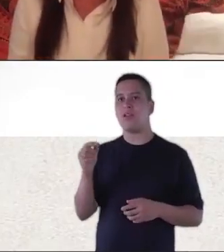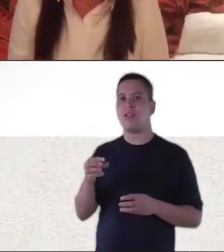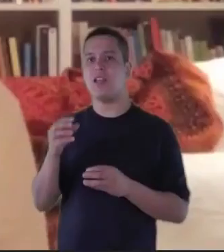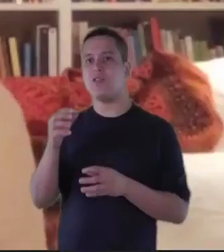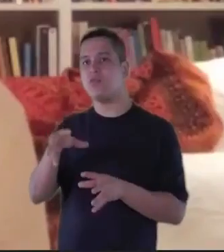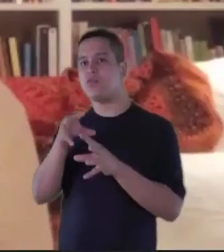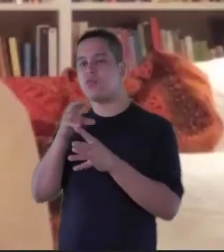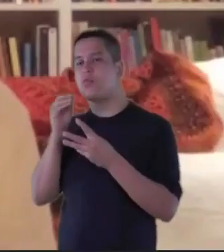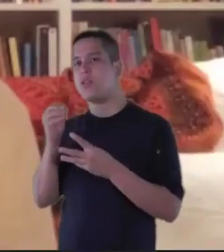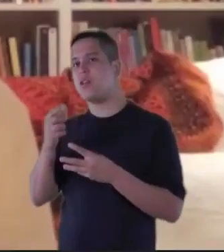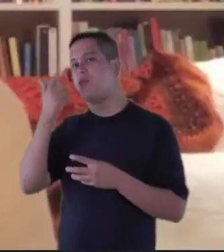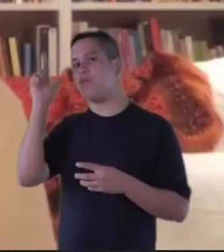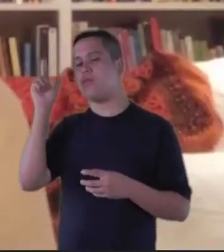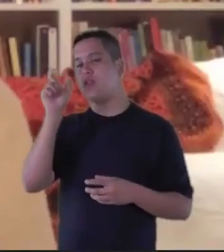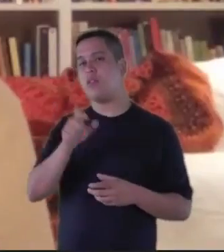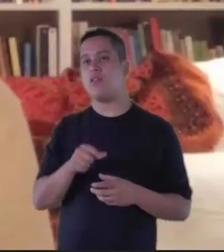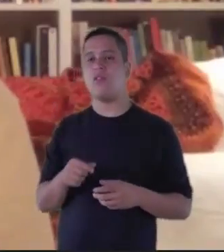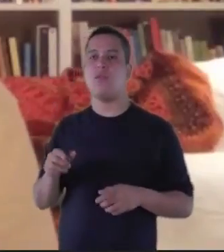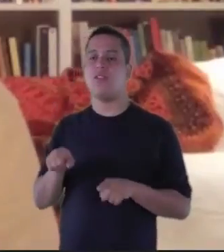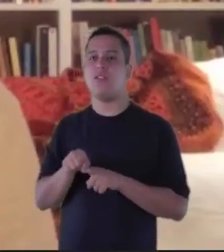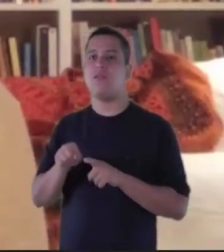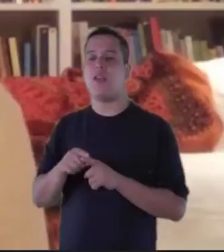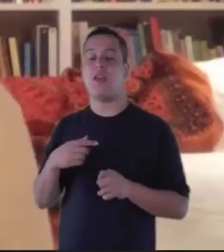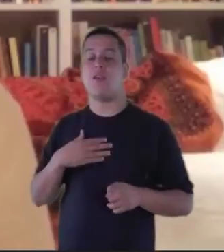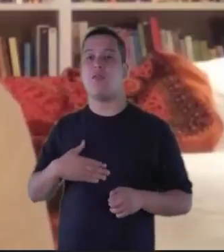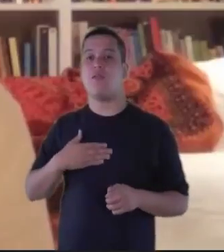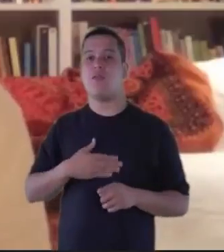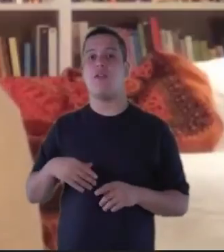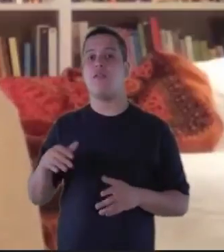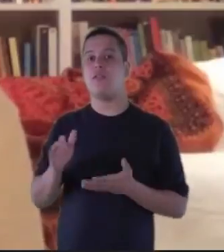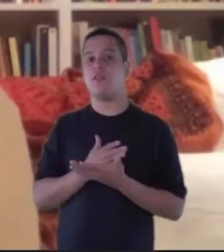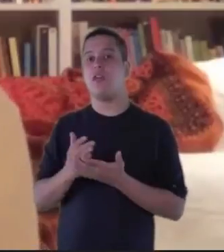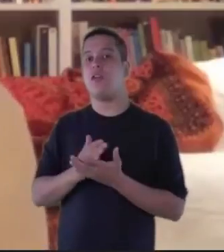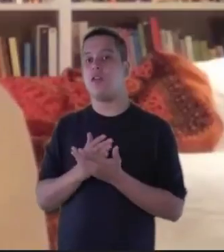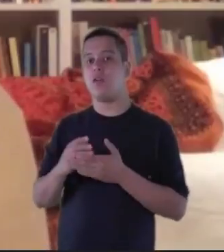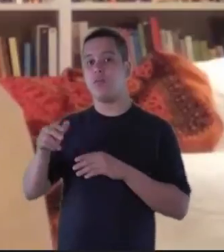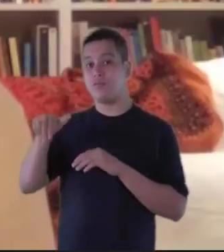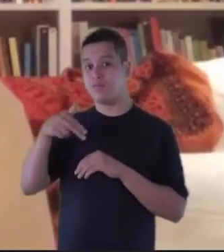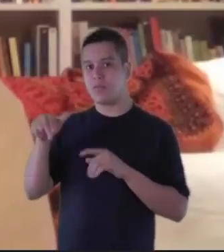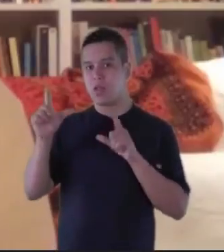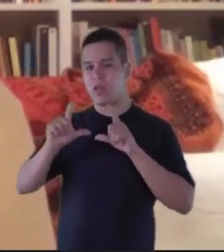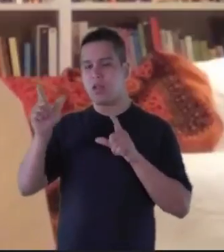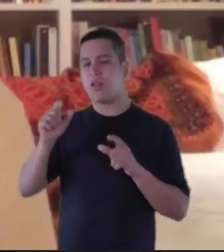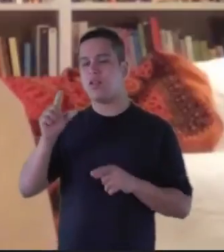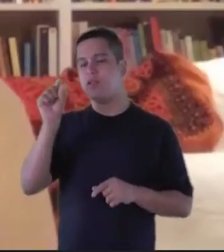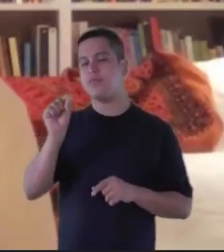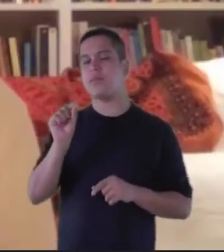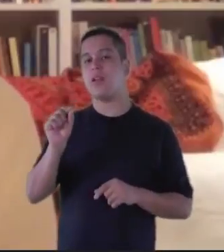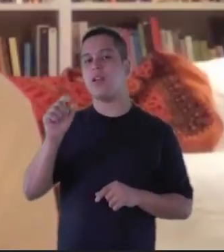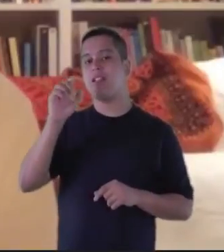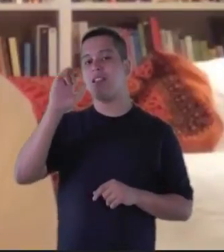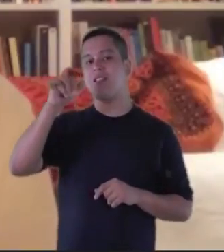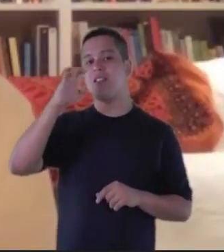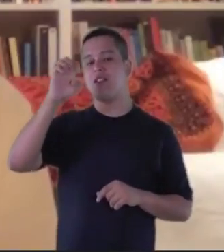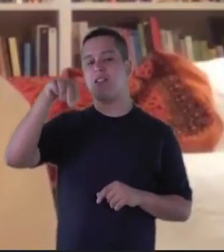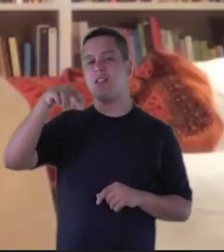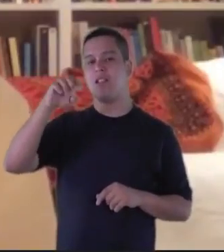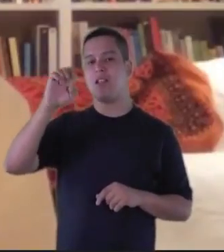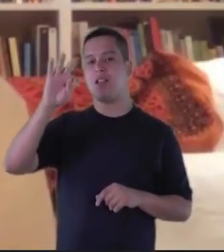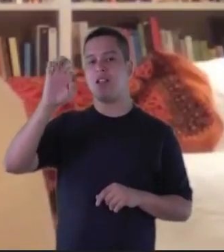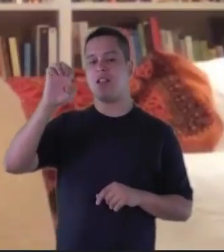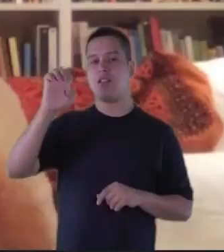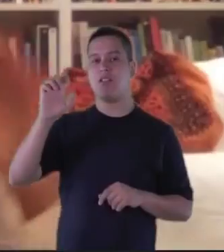Claire, minha primeira novela foi dela, achava ela fantástica também, e o Gilberto começou também com ela,